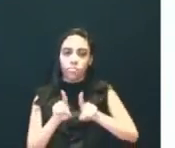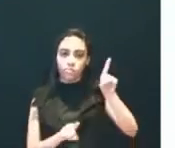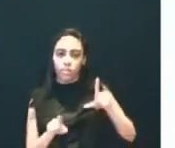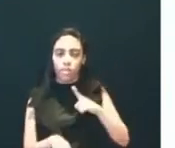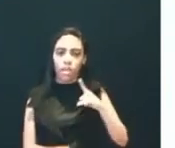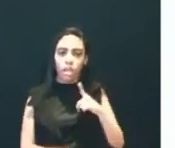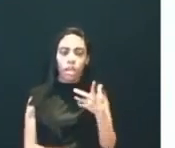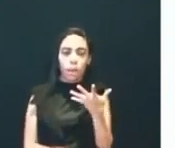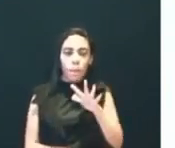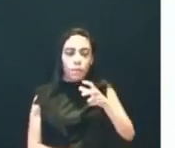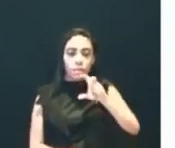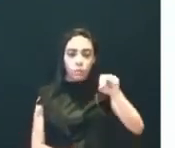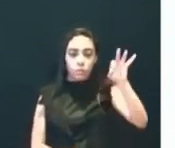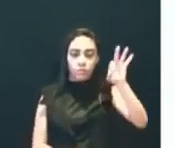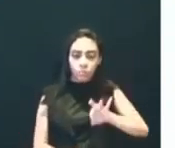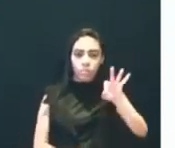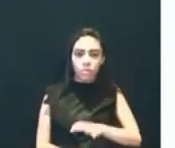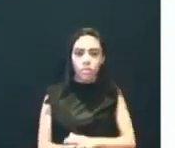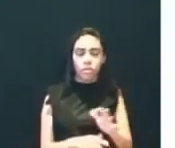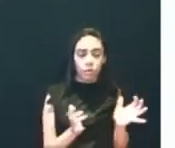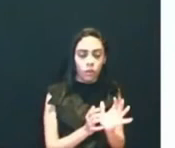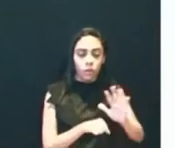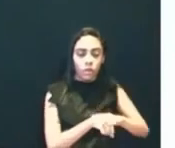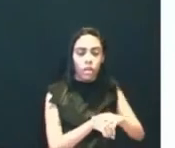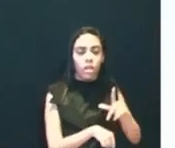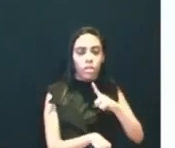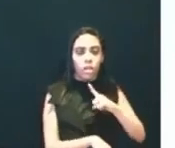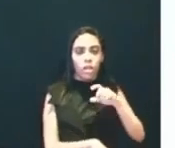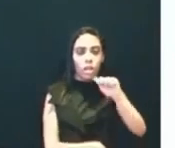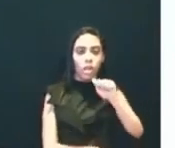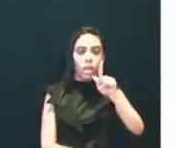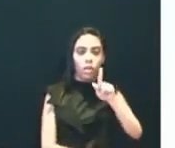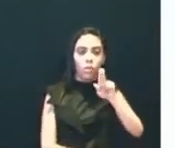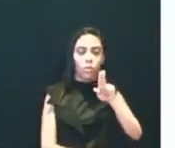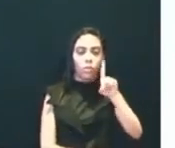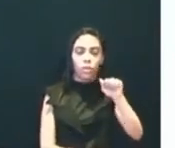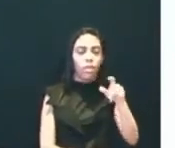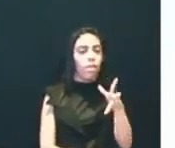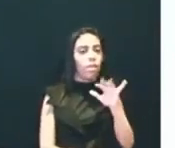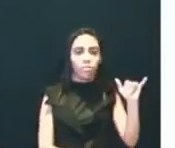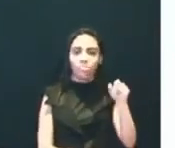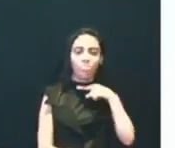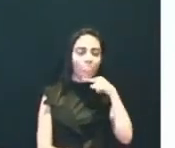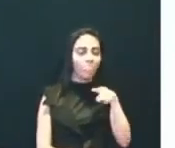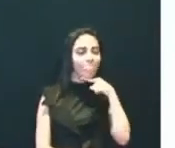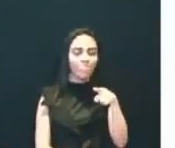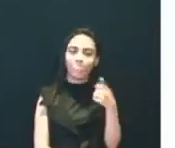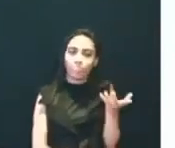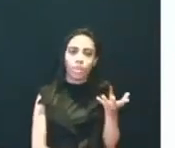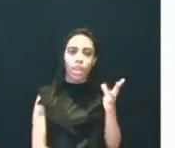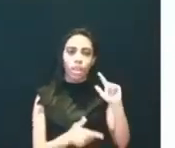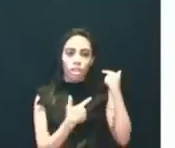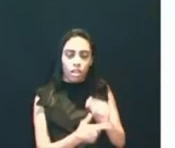50% a 60% dos pacientes com leucemias agudas que não vão conseguir fazer o tratamento quimioterápico